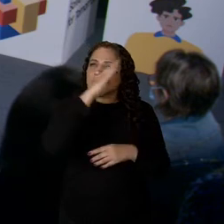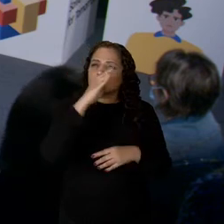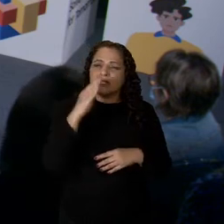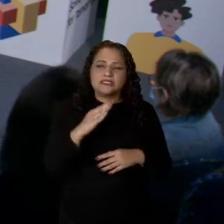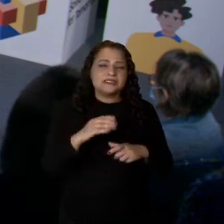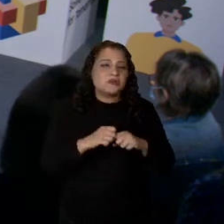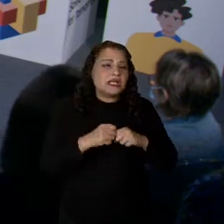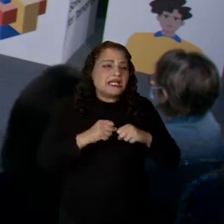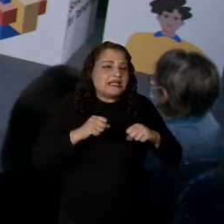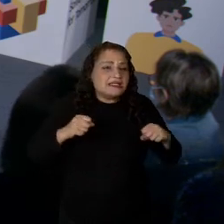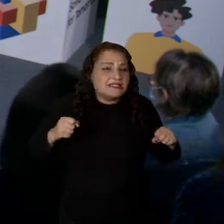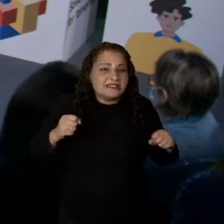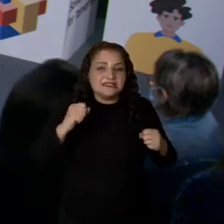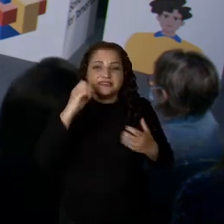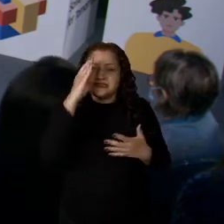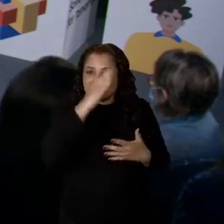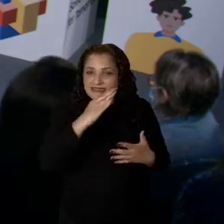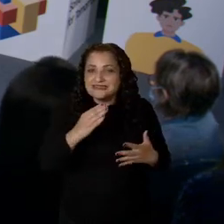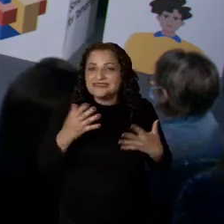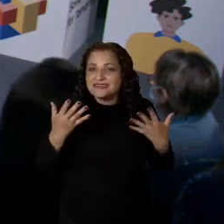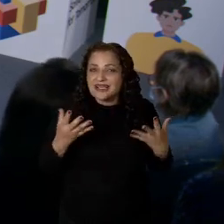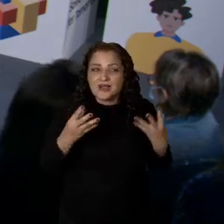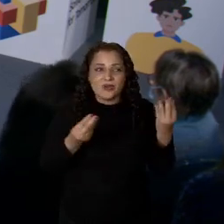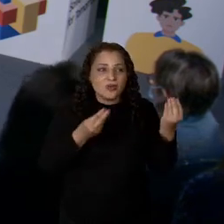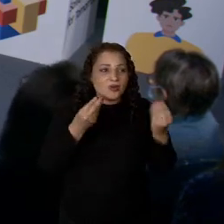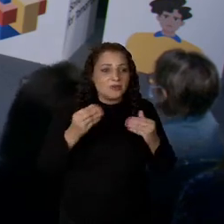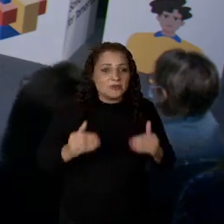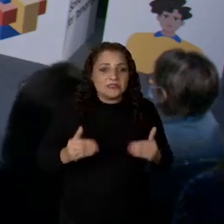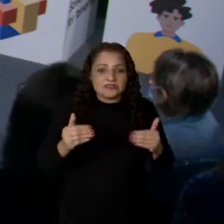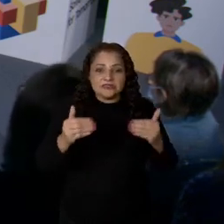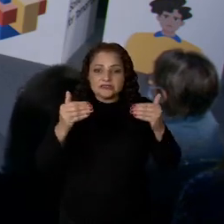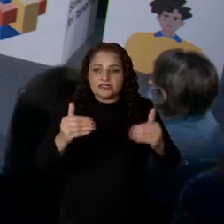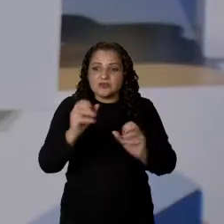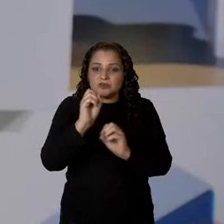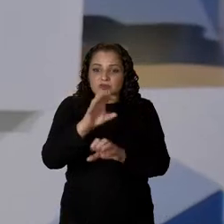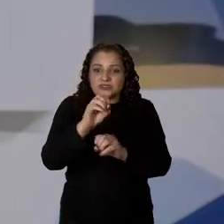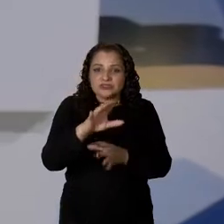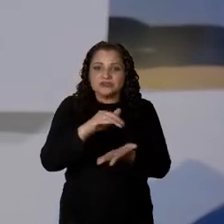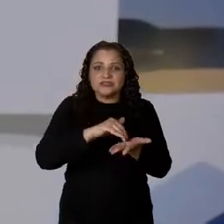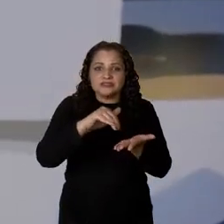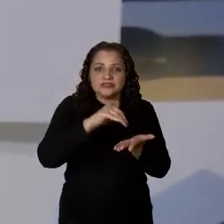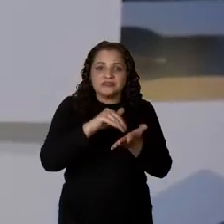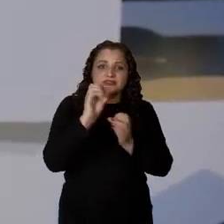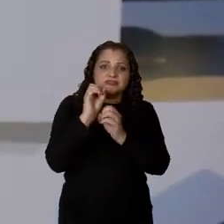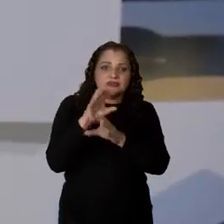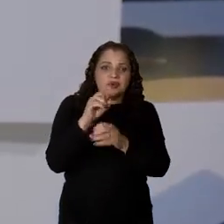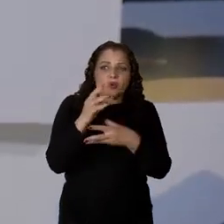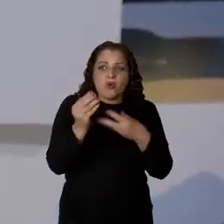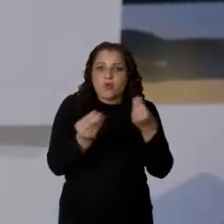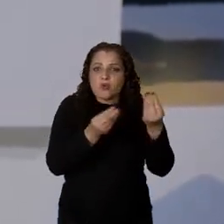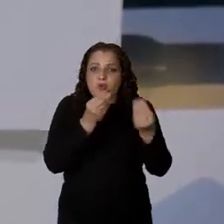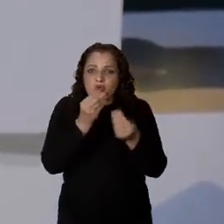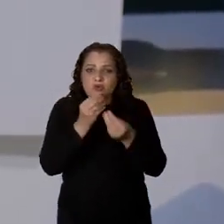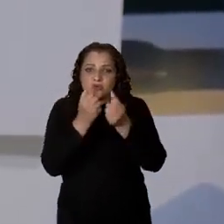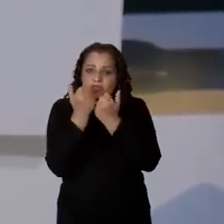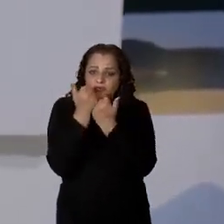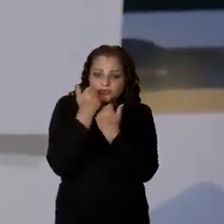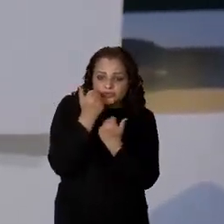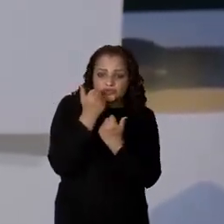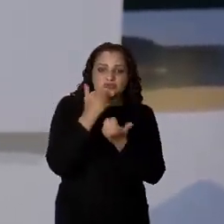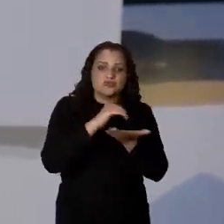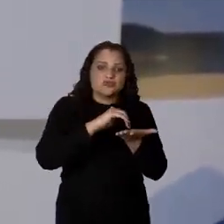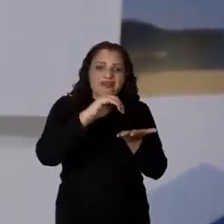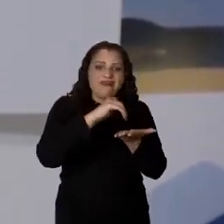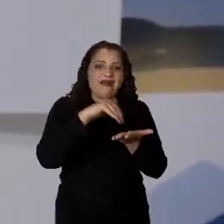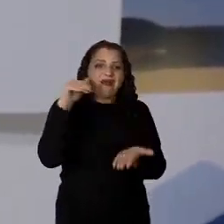continentais, como é o Brasil, como envolver Ministério da Educação, Secretarias da Educação, as subsecretarias, até chegar